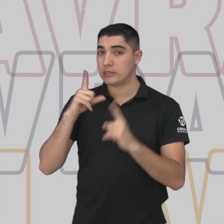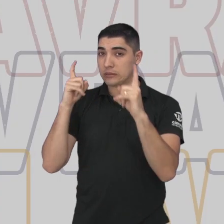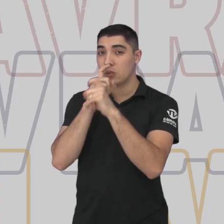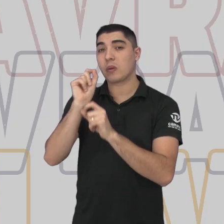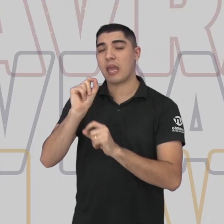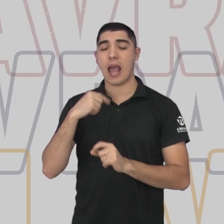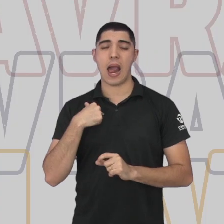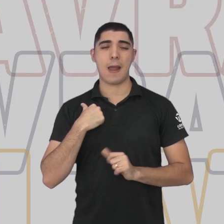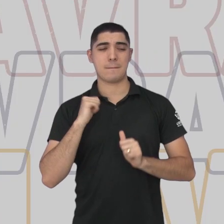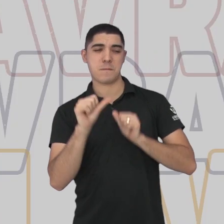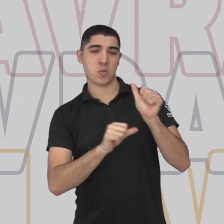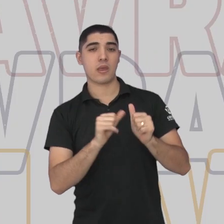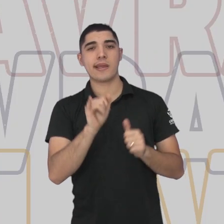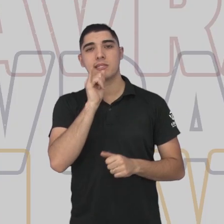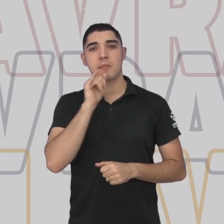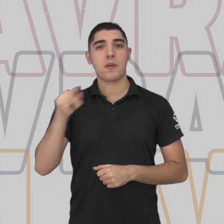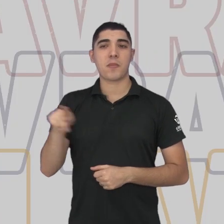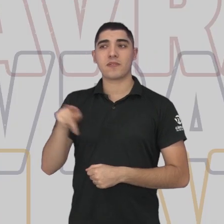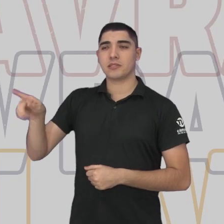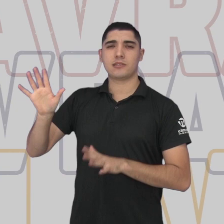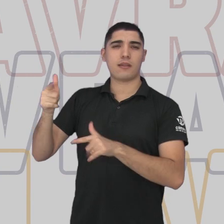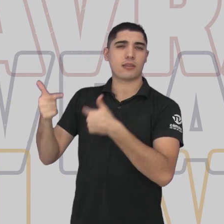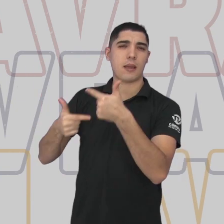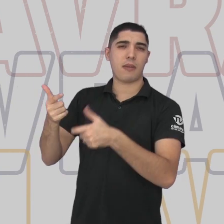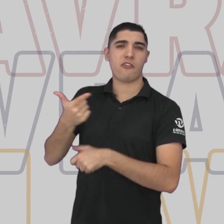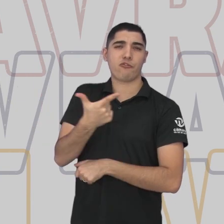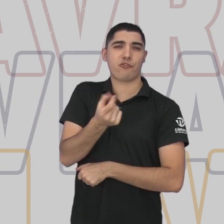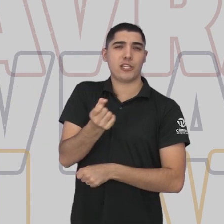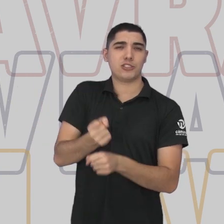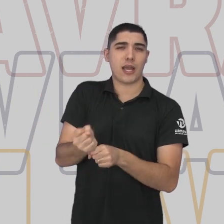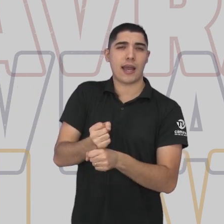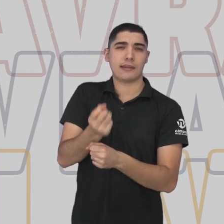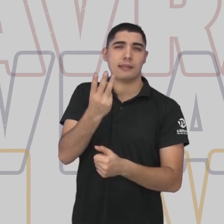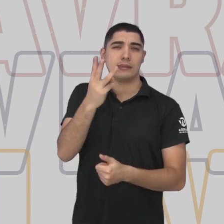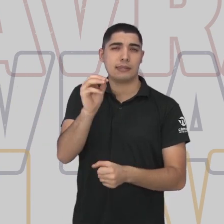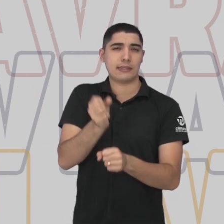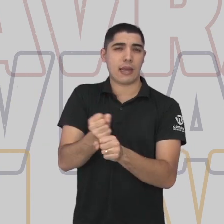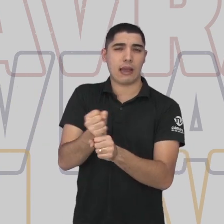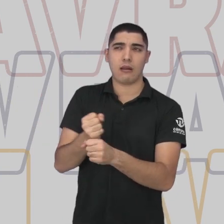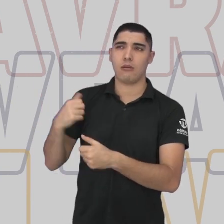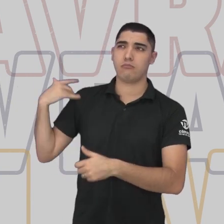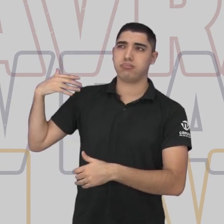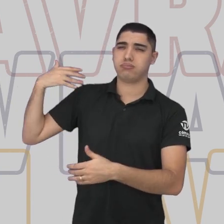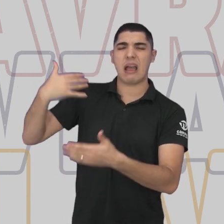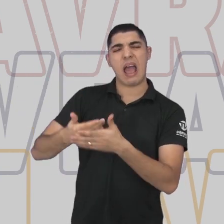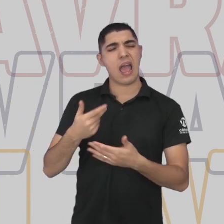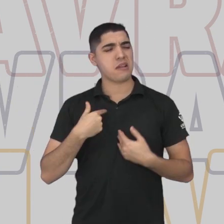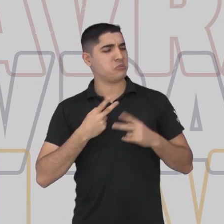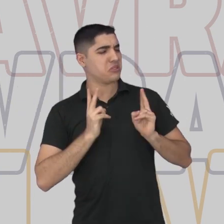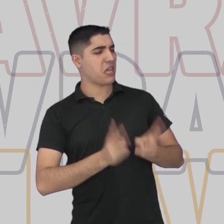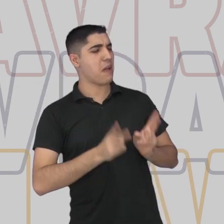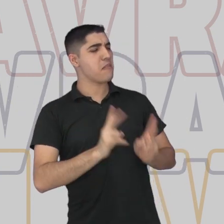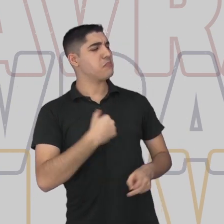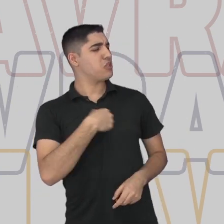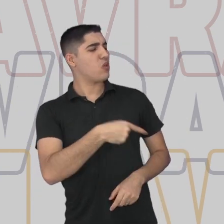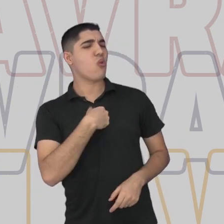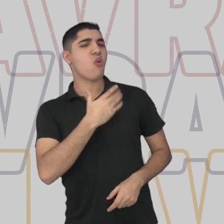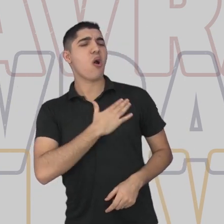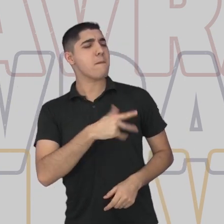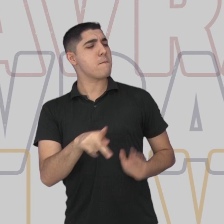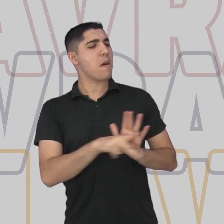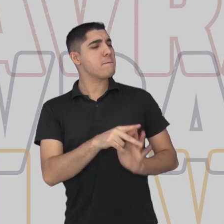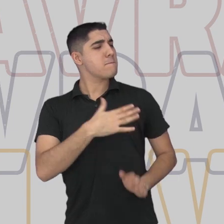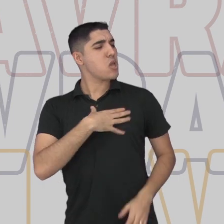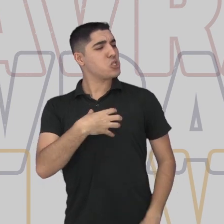muita dificuldade da mudança, né? Então, às vezes o professor está aí 20 anos, 30 anos dando aula, mas eu sempre